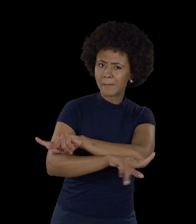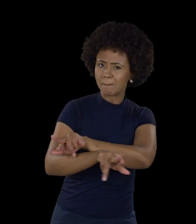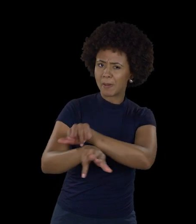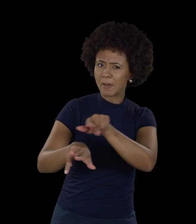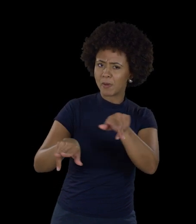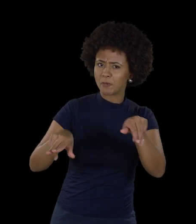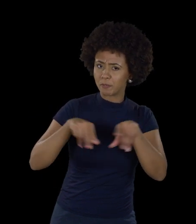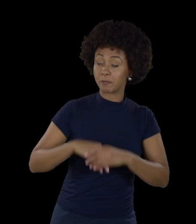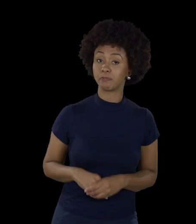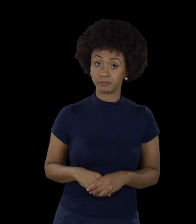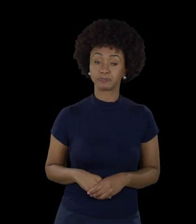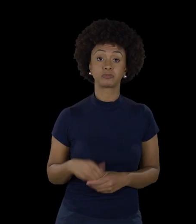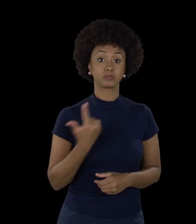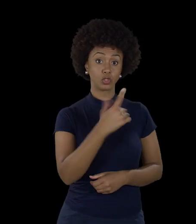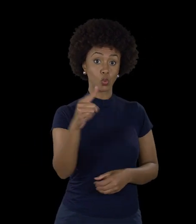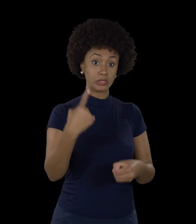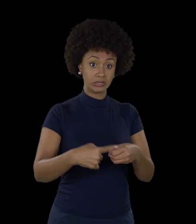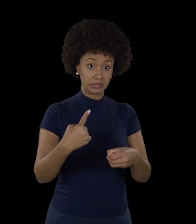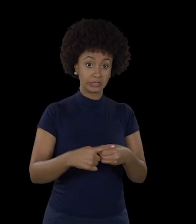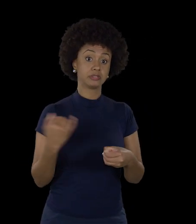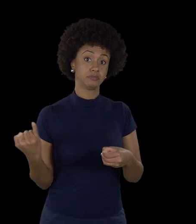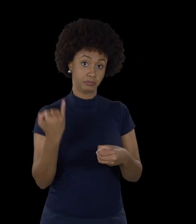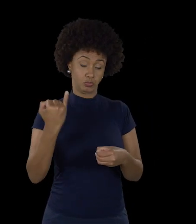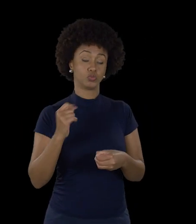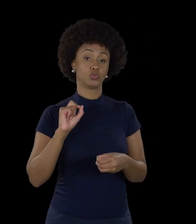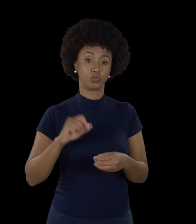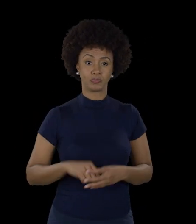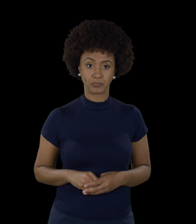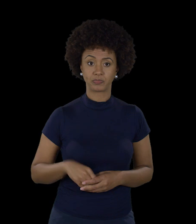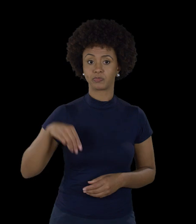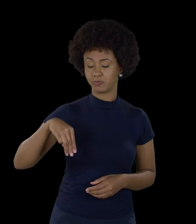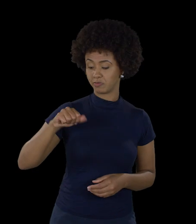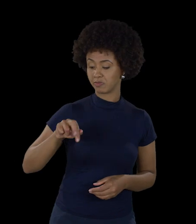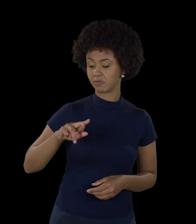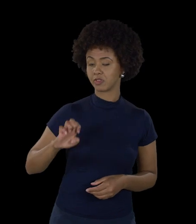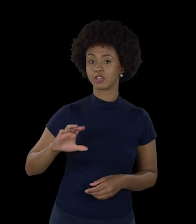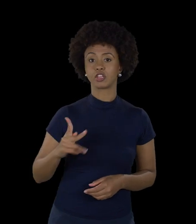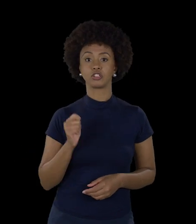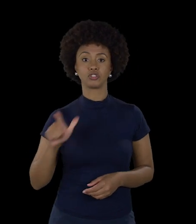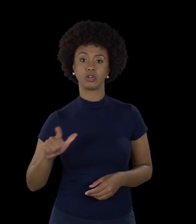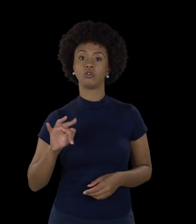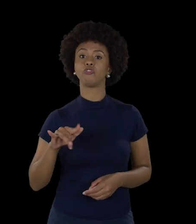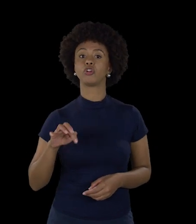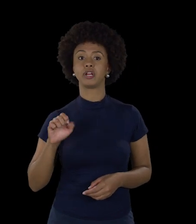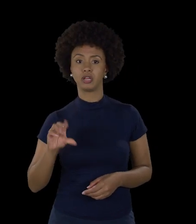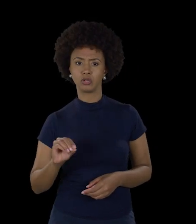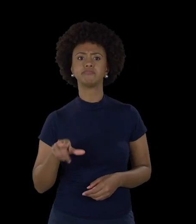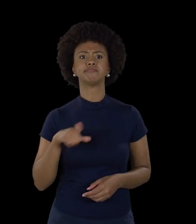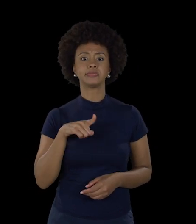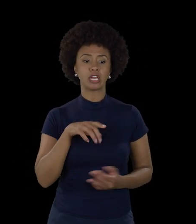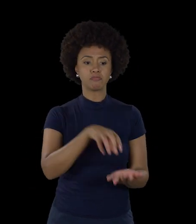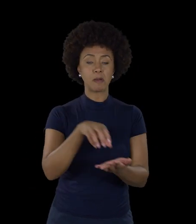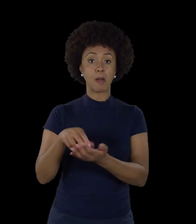espécies endêmicas ou raras encontradas por lá. Outro município muito importante também nesse contexto é o de Marechal